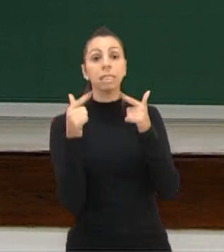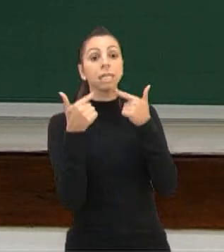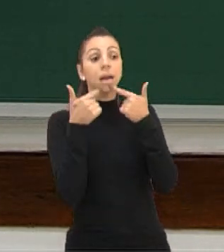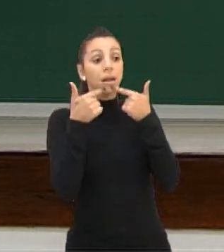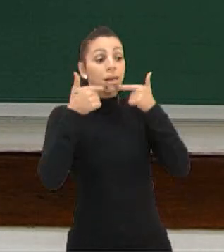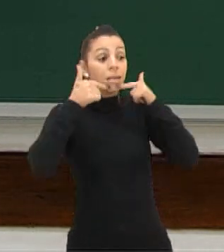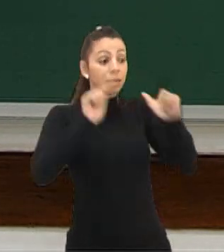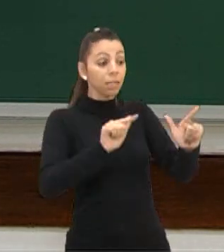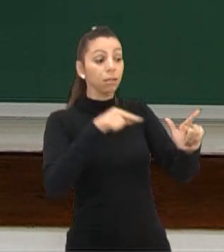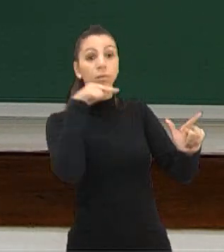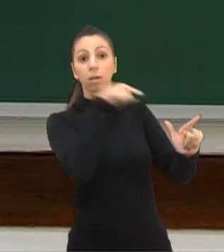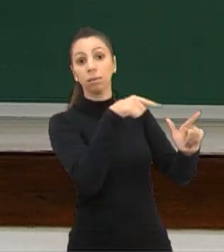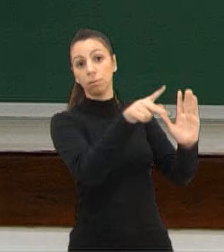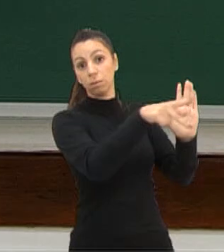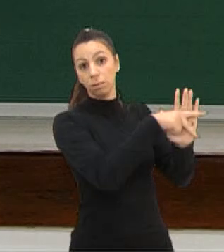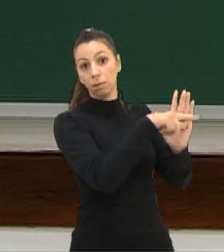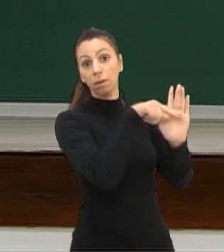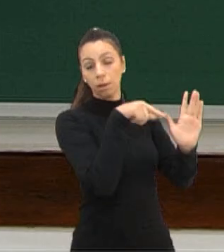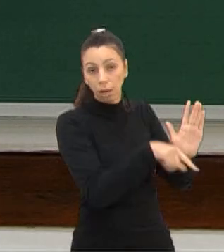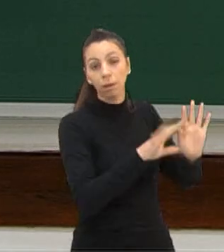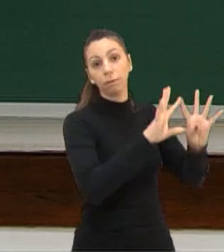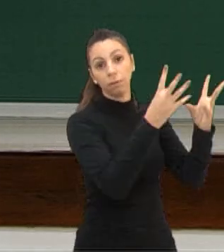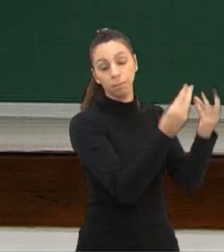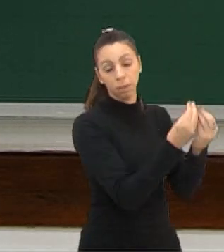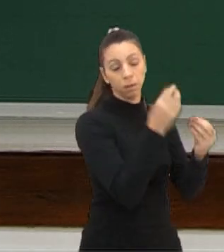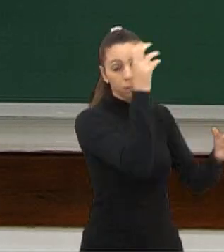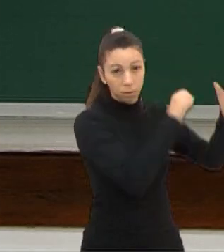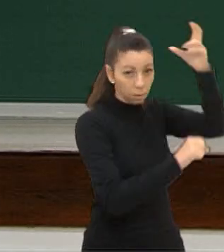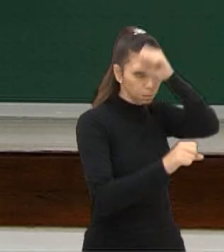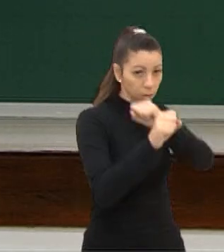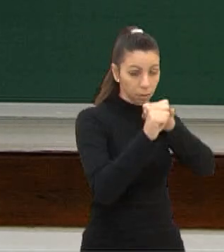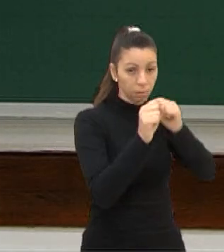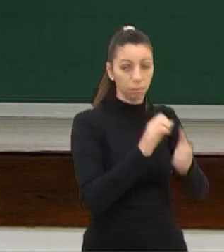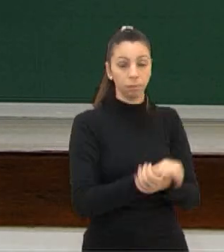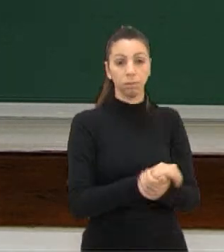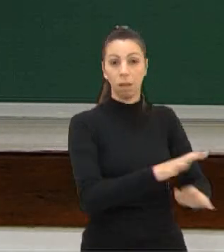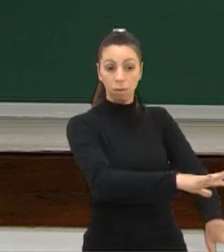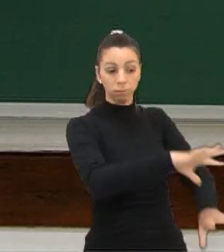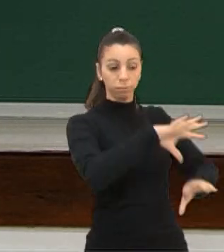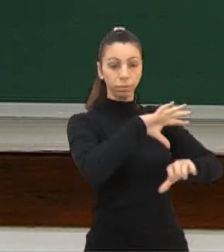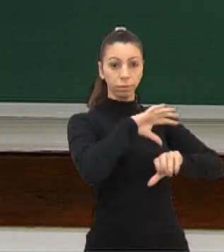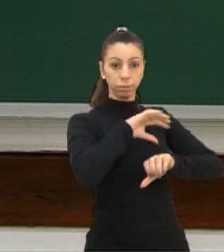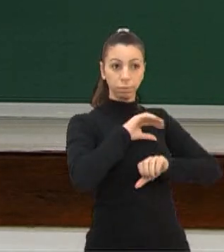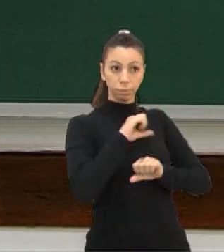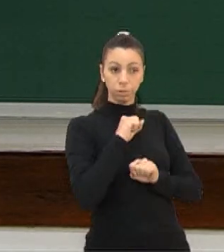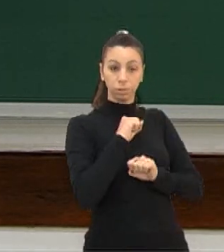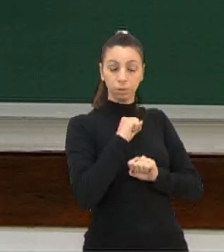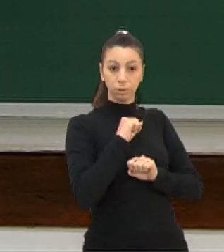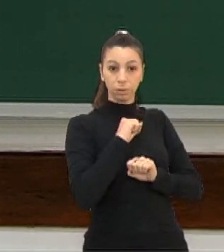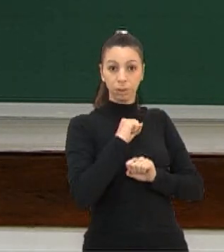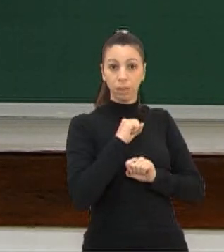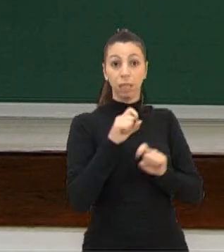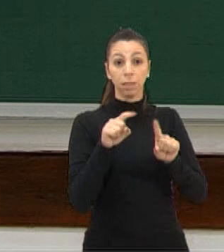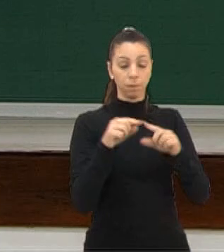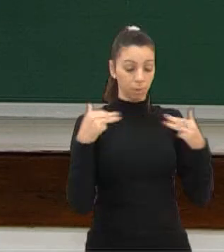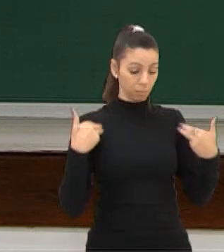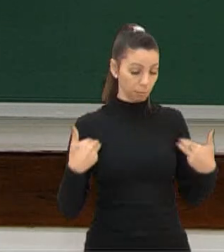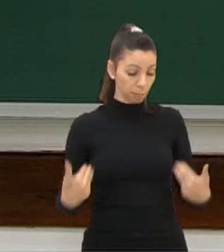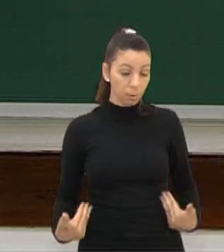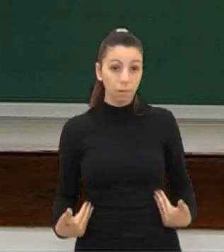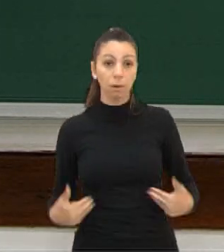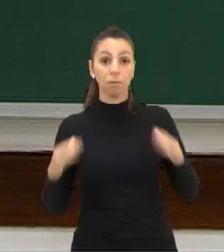né? A interiorização da linguagem, né? Moral, básica e modelos comportamentais,